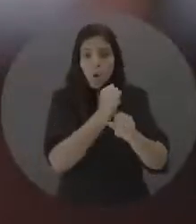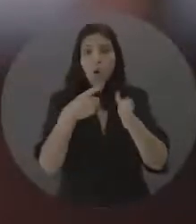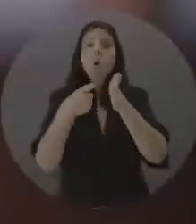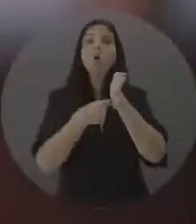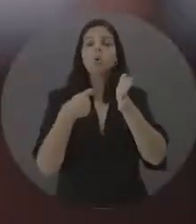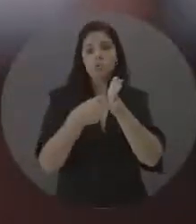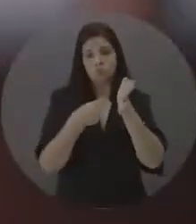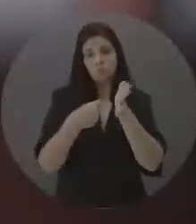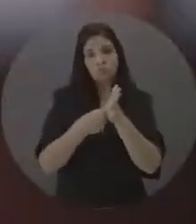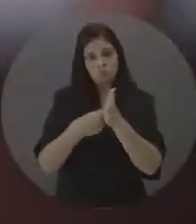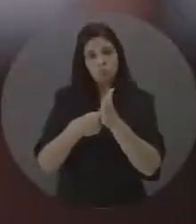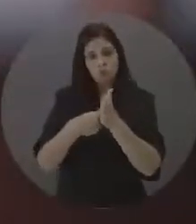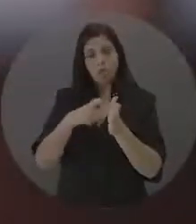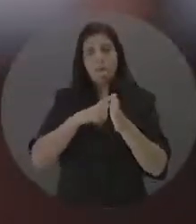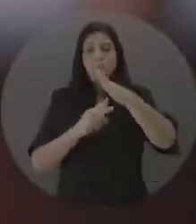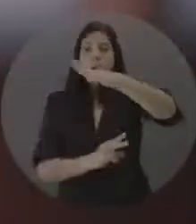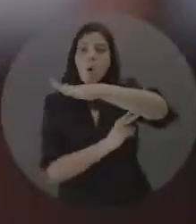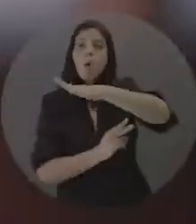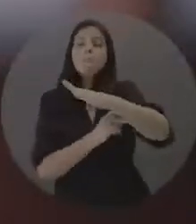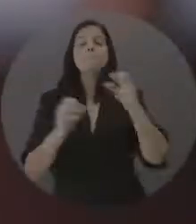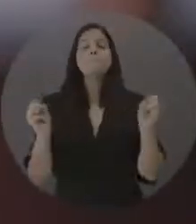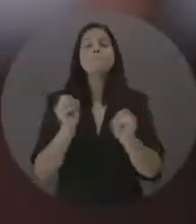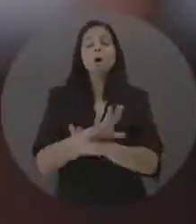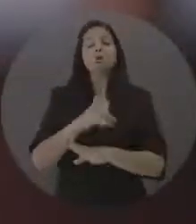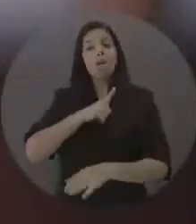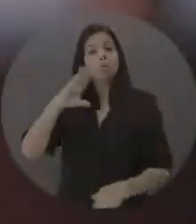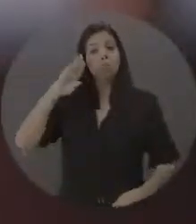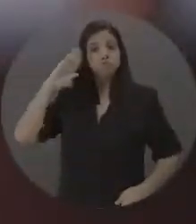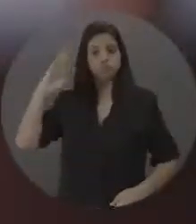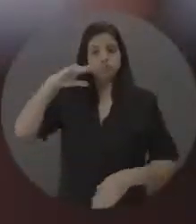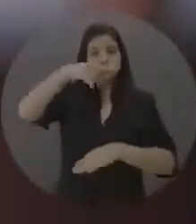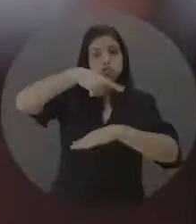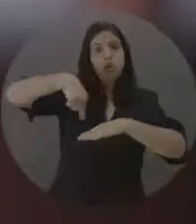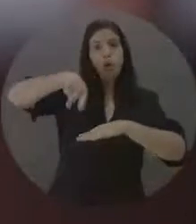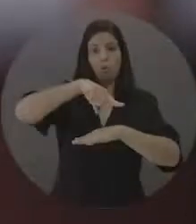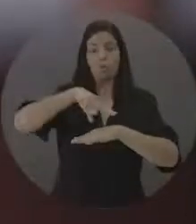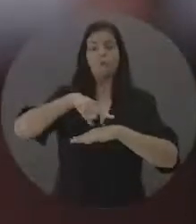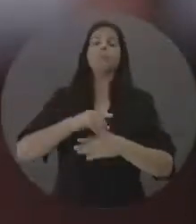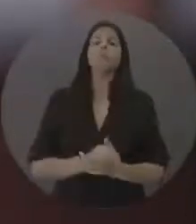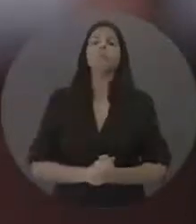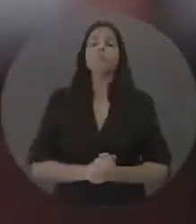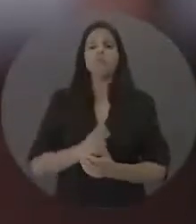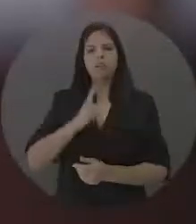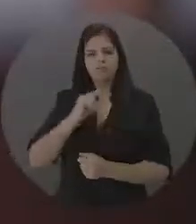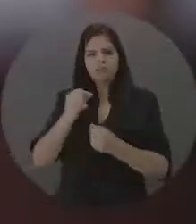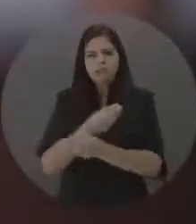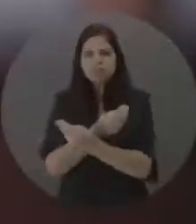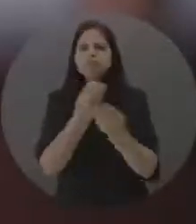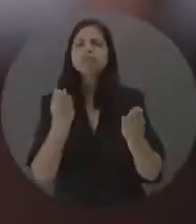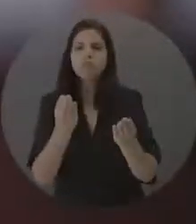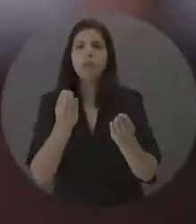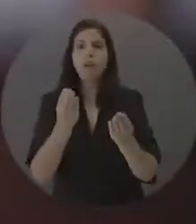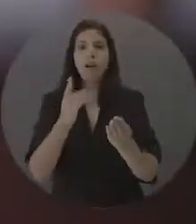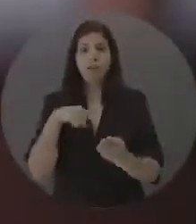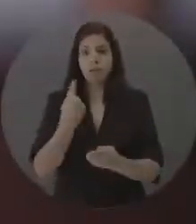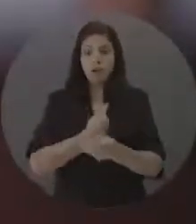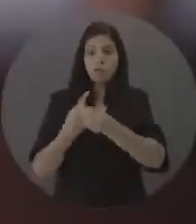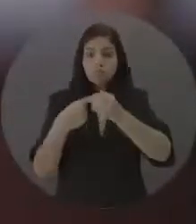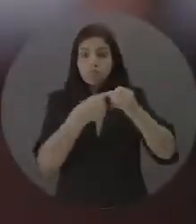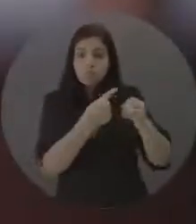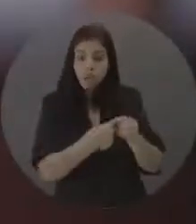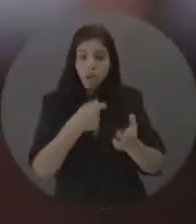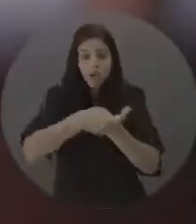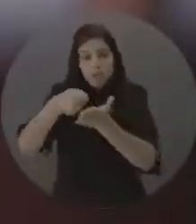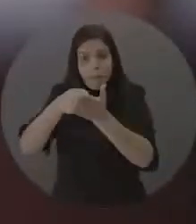o viaduto do Coxipó e uma nova trincheira na rotatória do Círculo Militar. A gente pode fazer tantas entregas porque